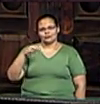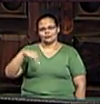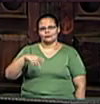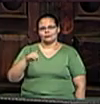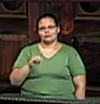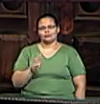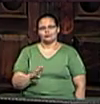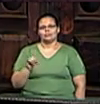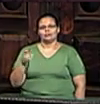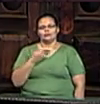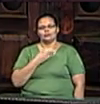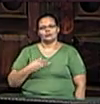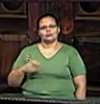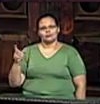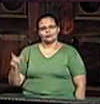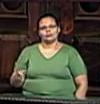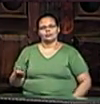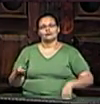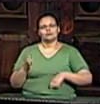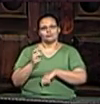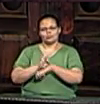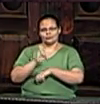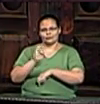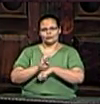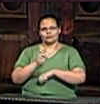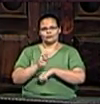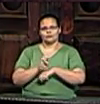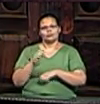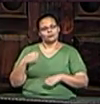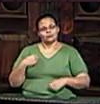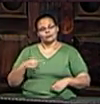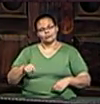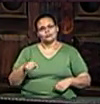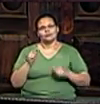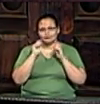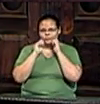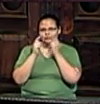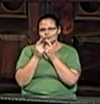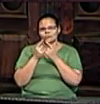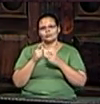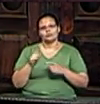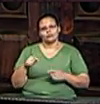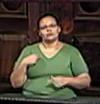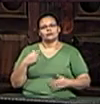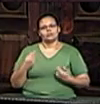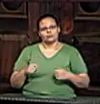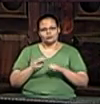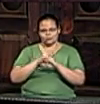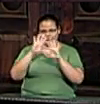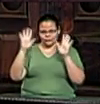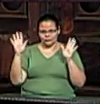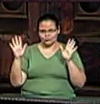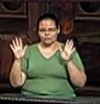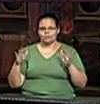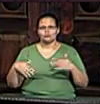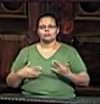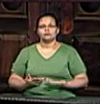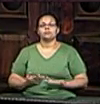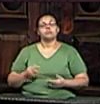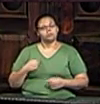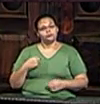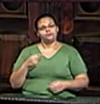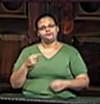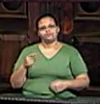que governa esse Estado e preside essa casa, isso tem que ficar bem claro,